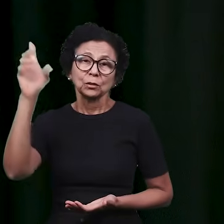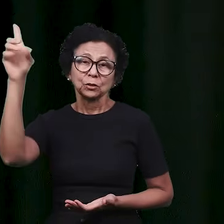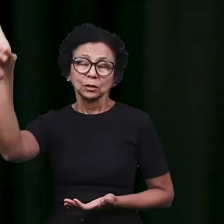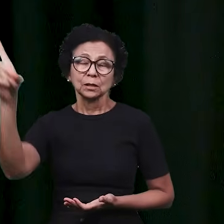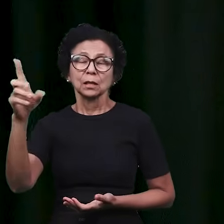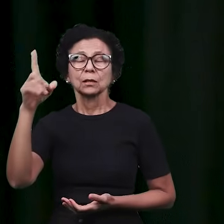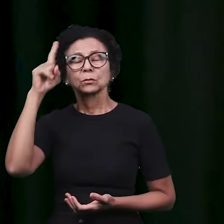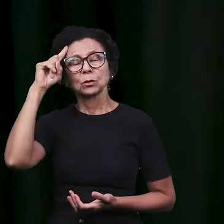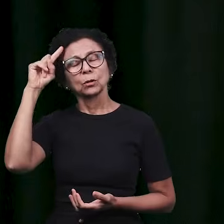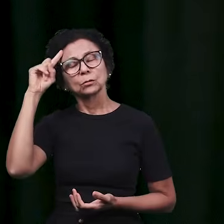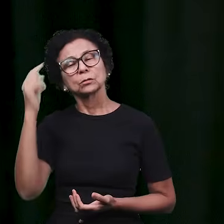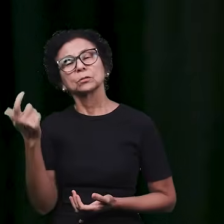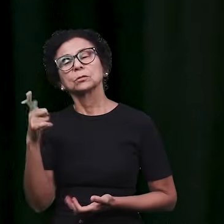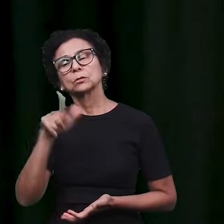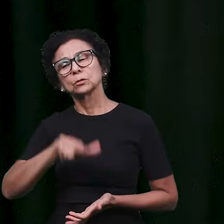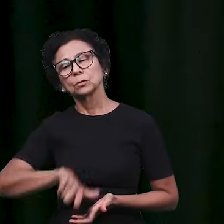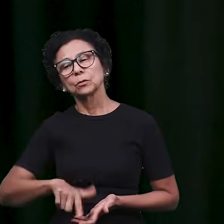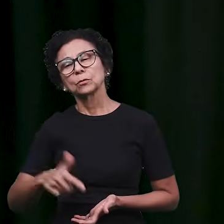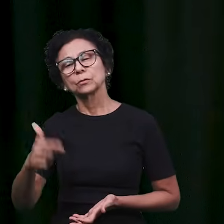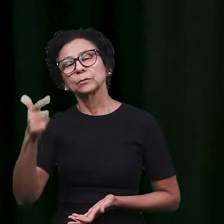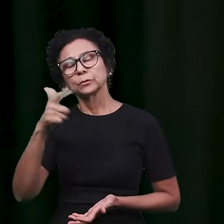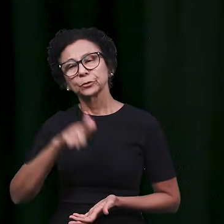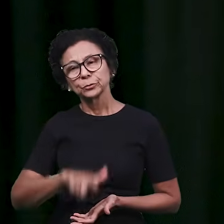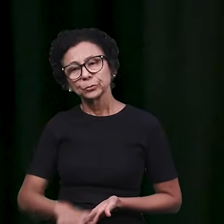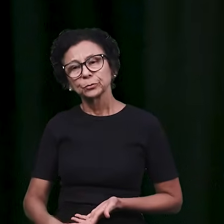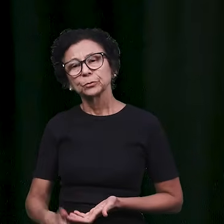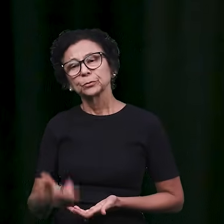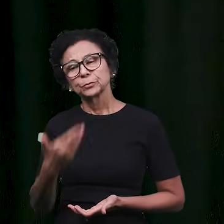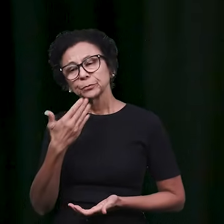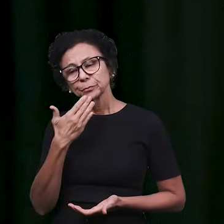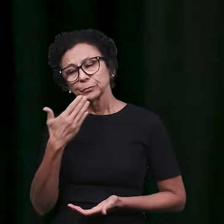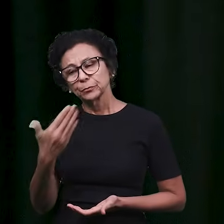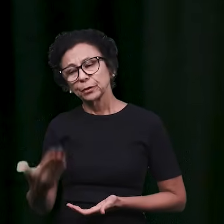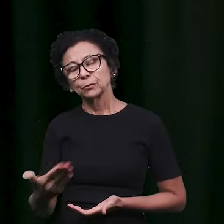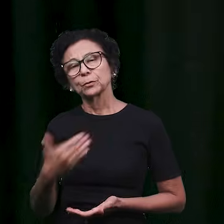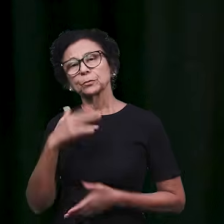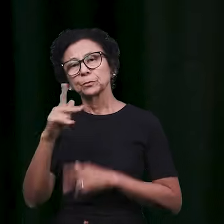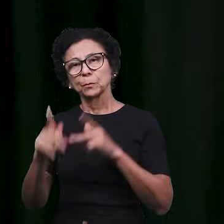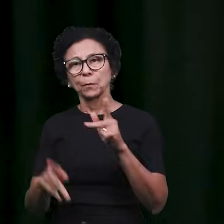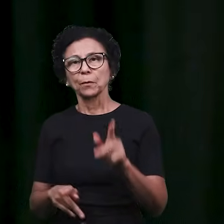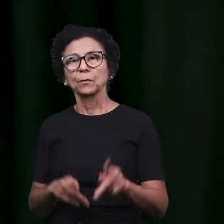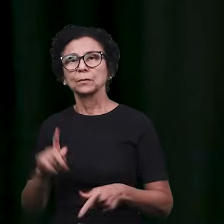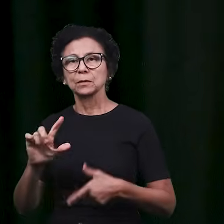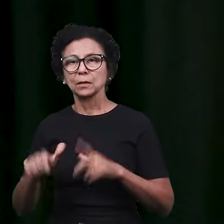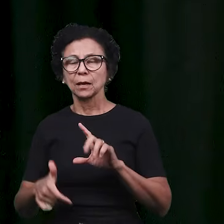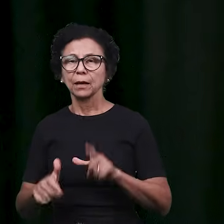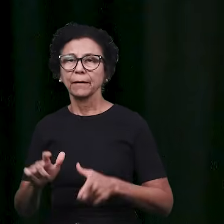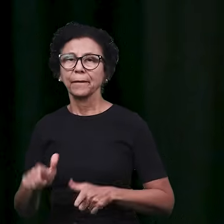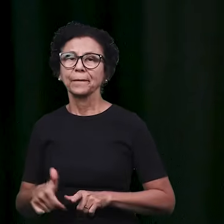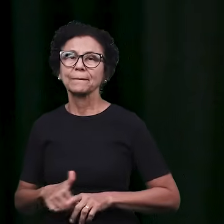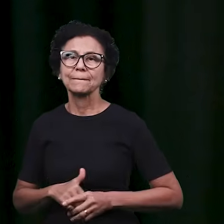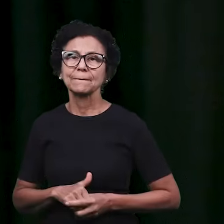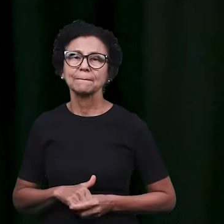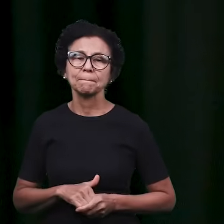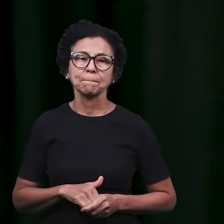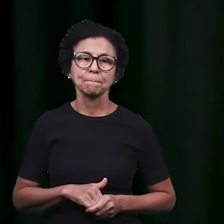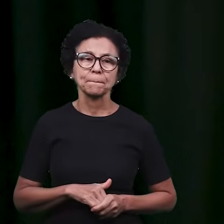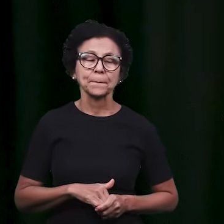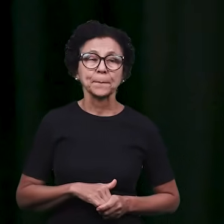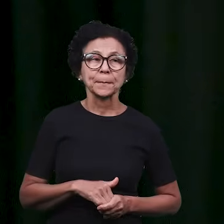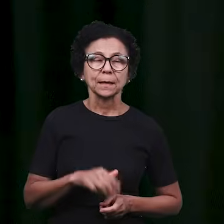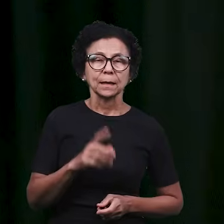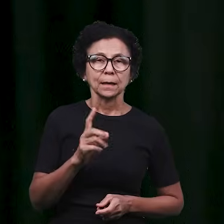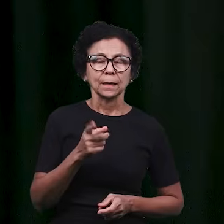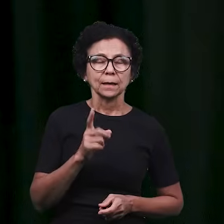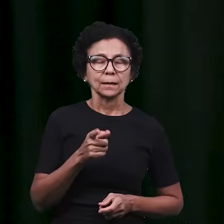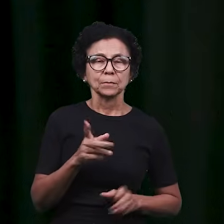renovava cada dia diante desse povo, né? Glória a Deus. E podemos lembrar aqui, que está muito ligado a